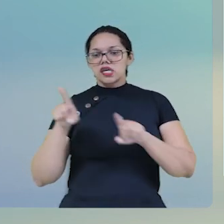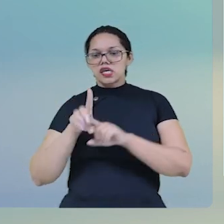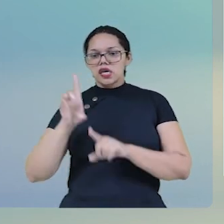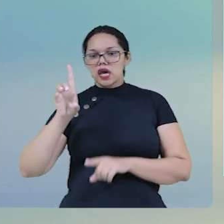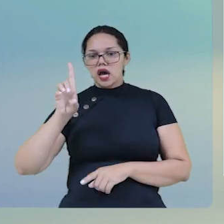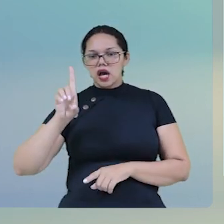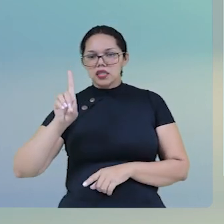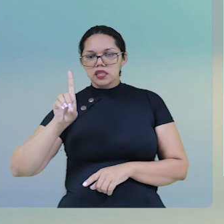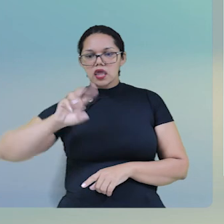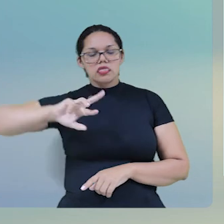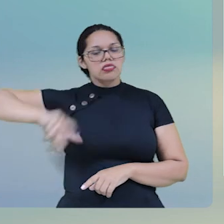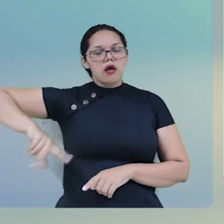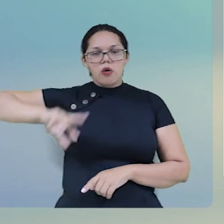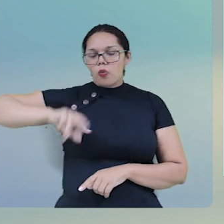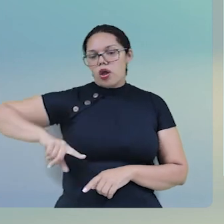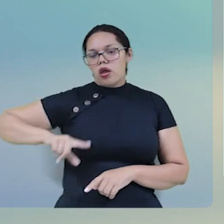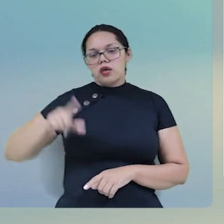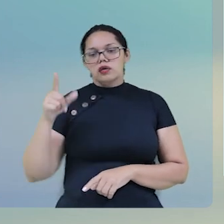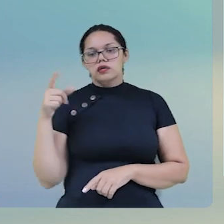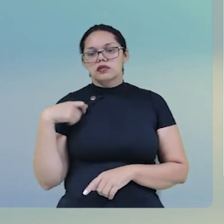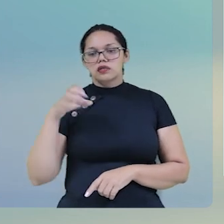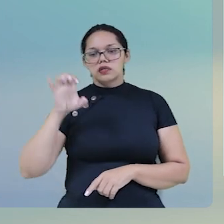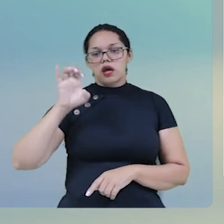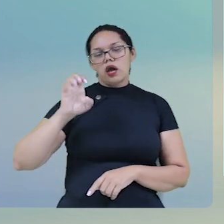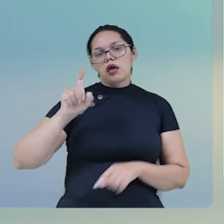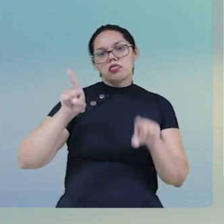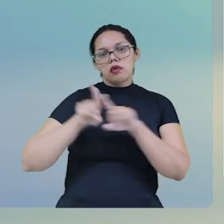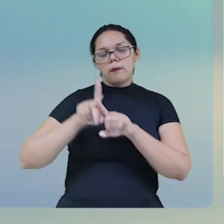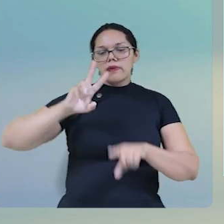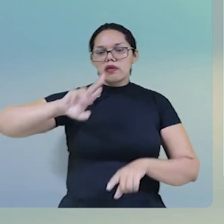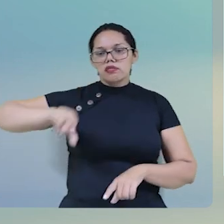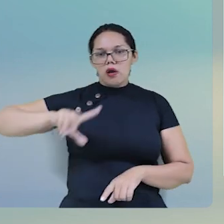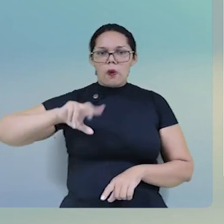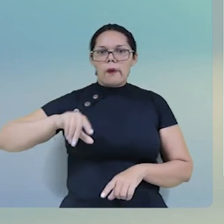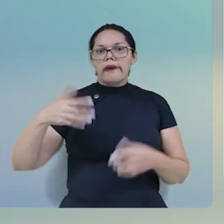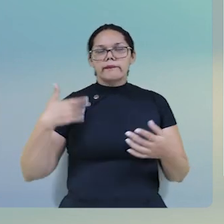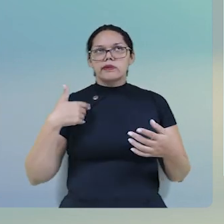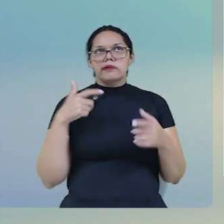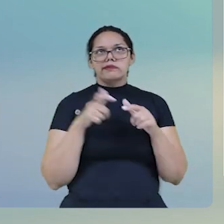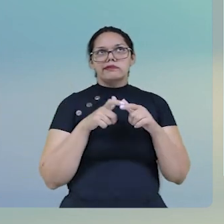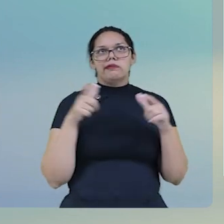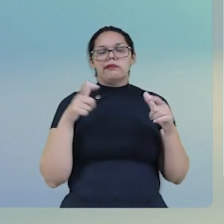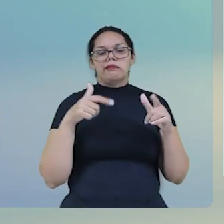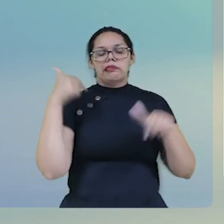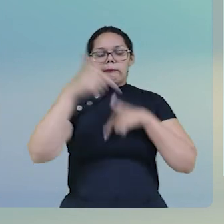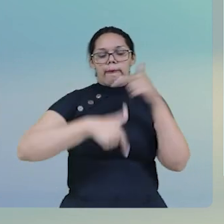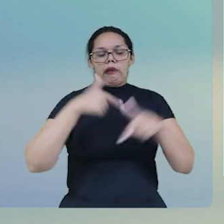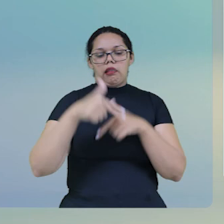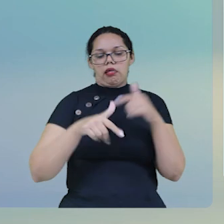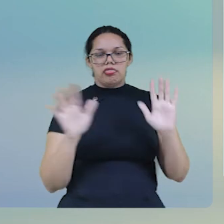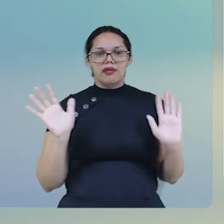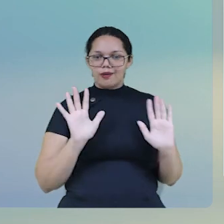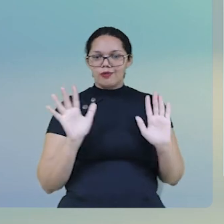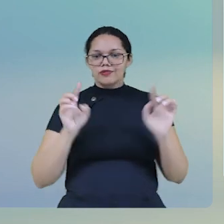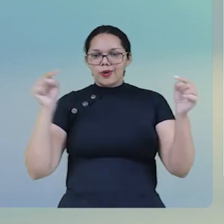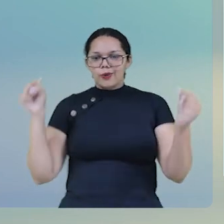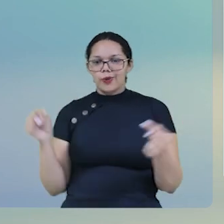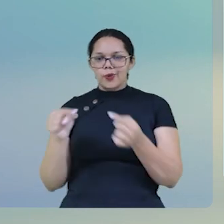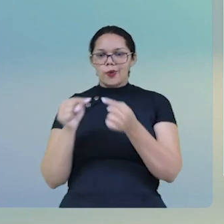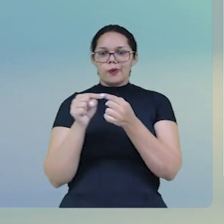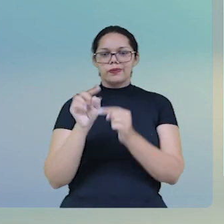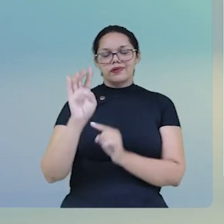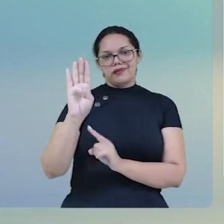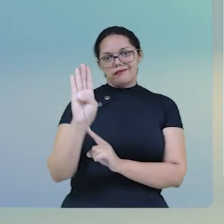não. É necessário para alcançar maior produtividade no trabalho? Também não. Então, essa relação